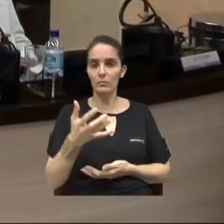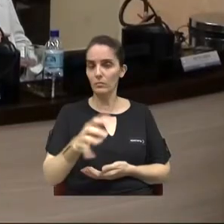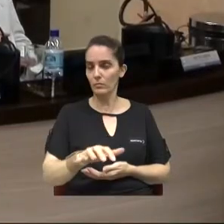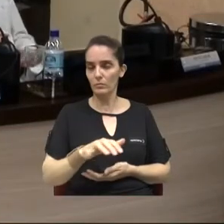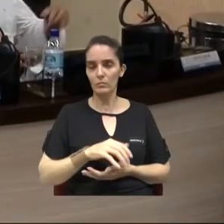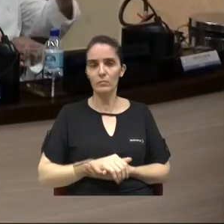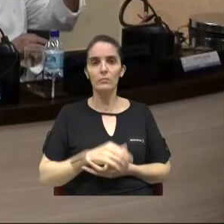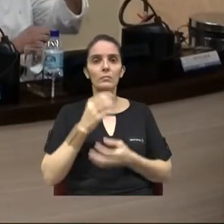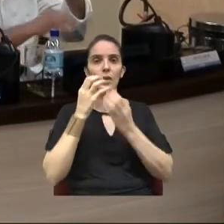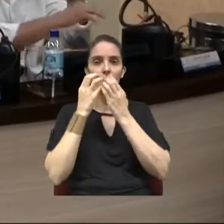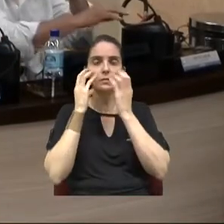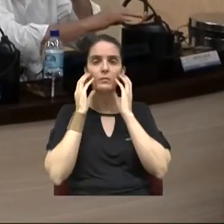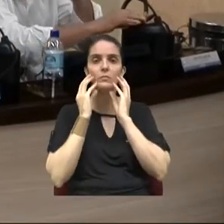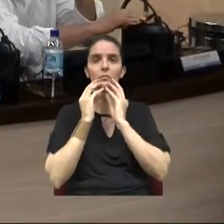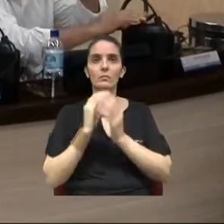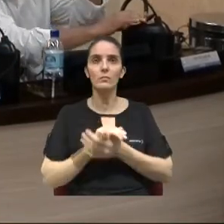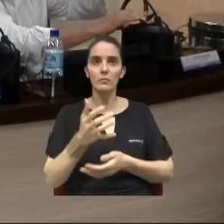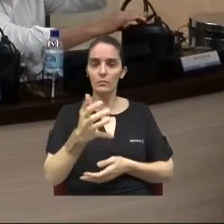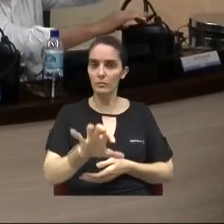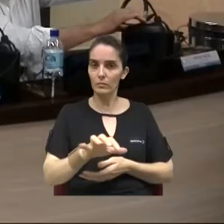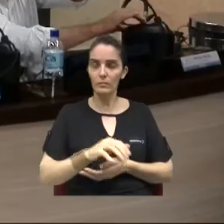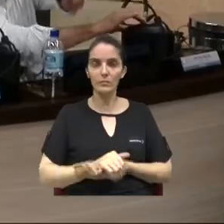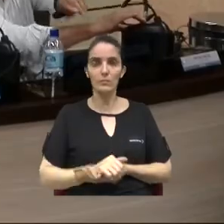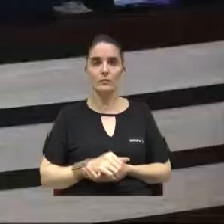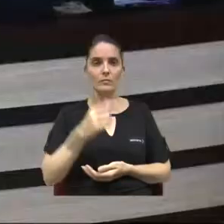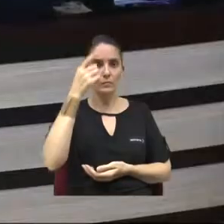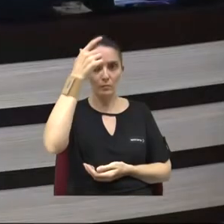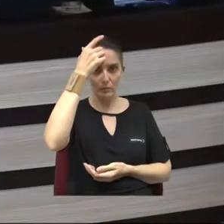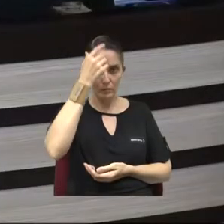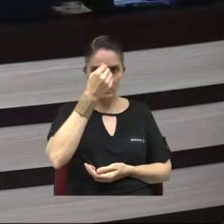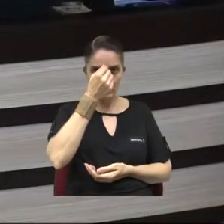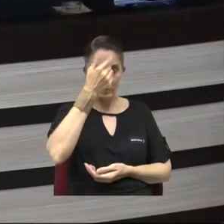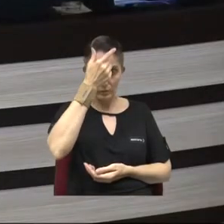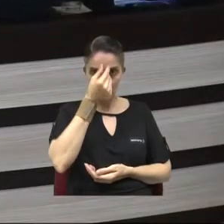Dispenso. Mir. Dispenso. Rafael.